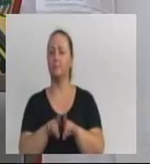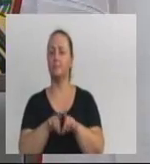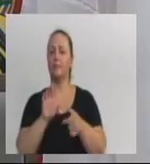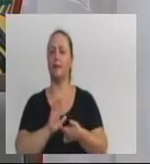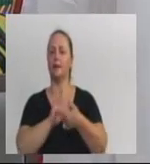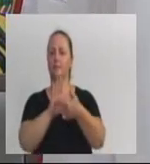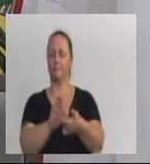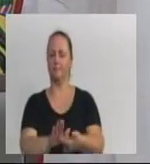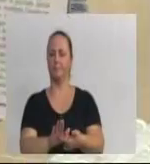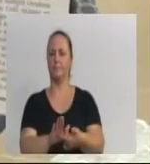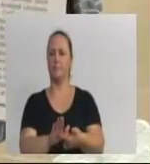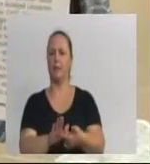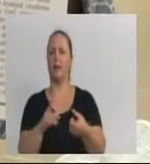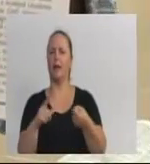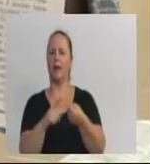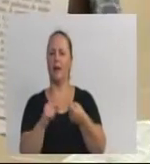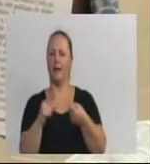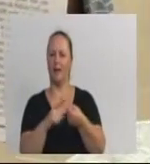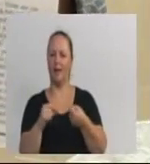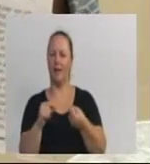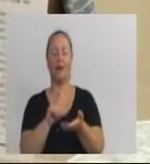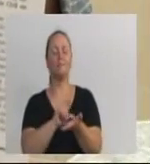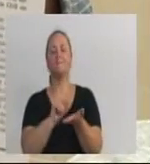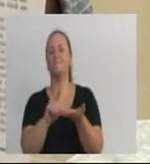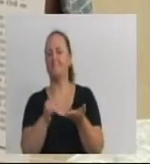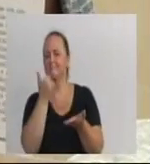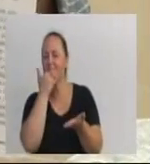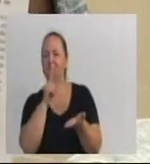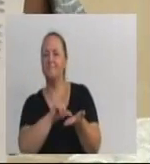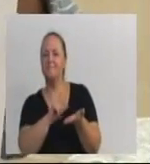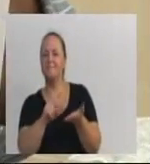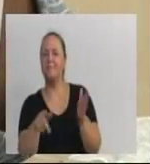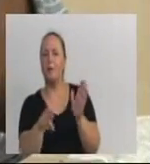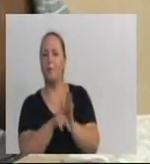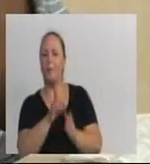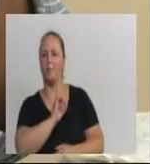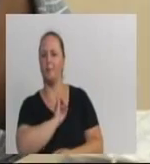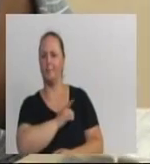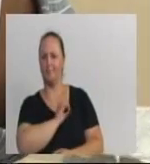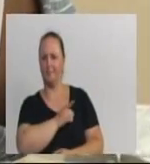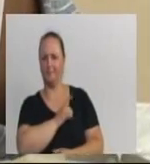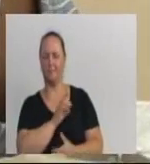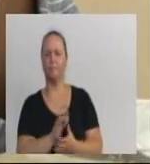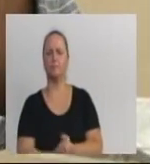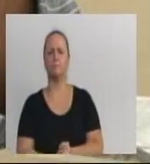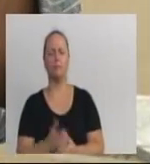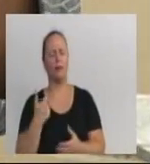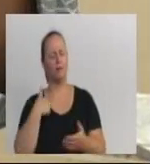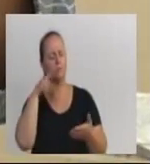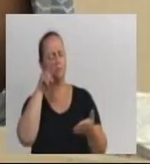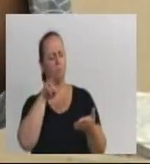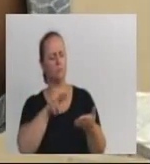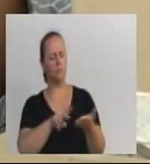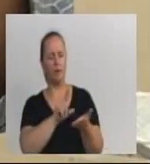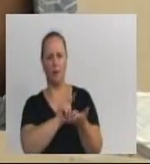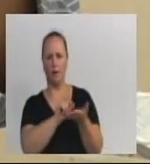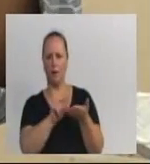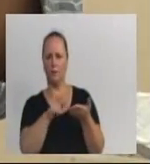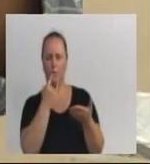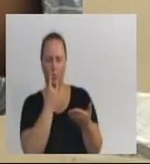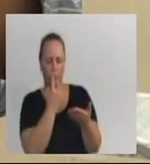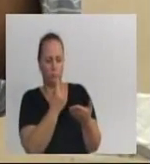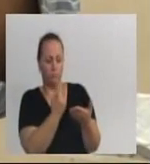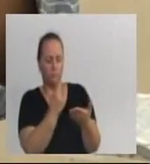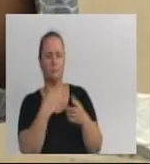artigo do delegado Rodrigo Marchetti. Tive a oportunidade de ler esse artigo e ele me chamou muito a atenção. Porque